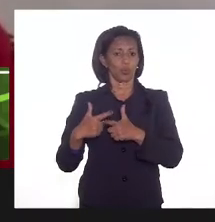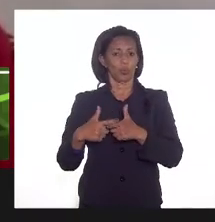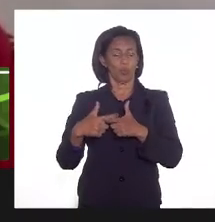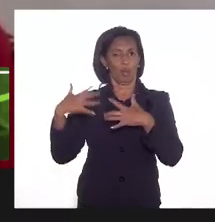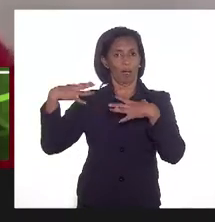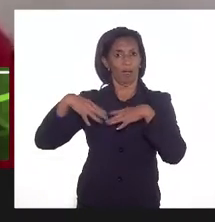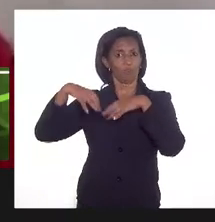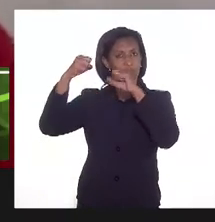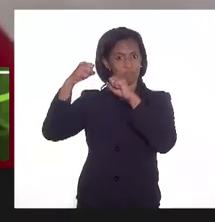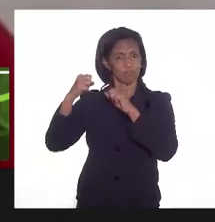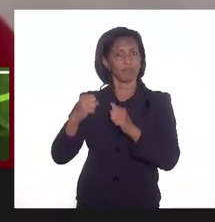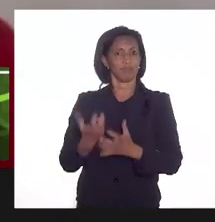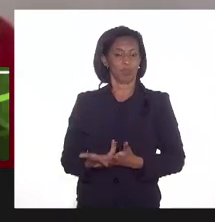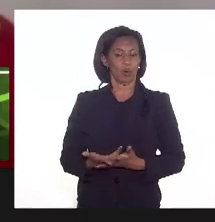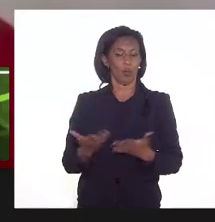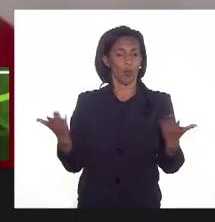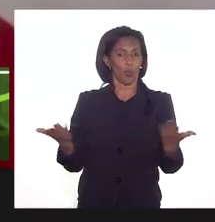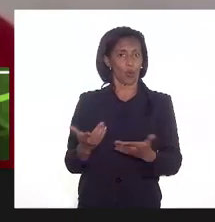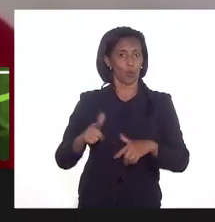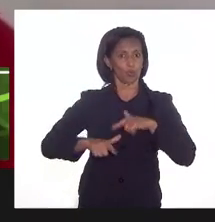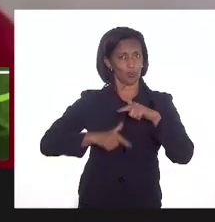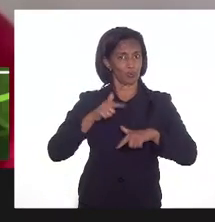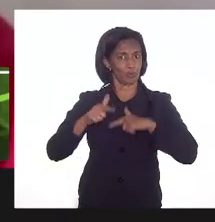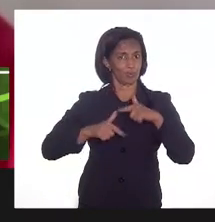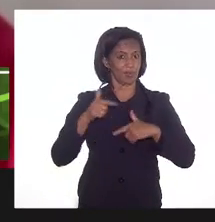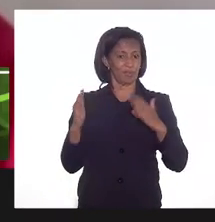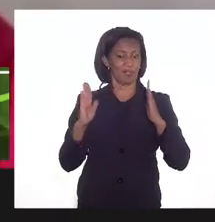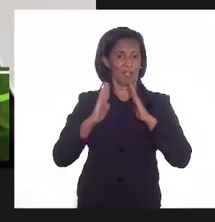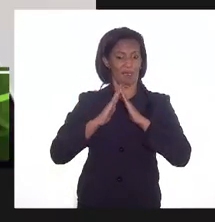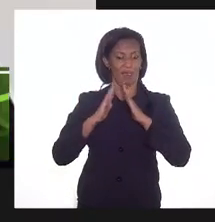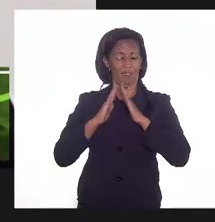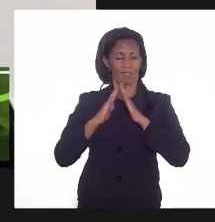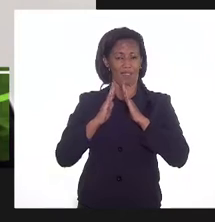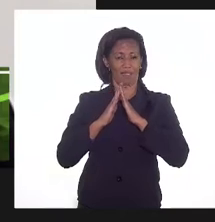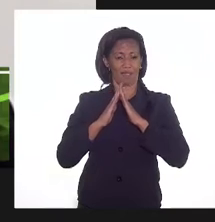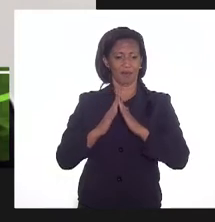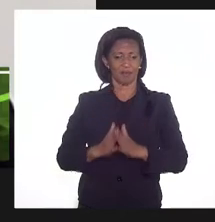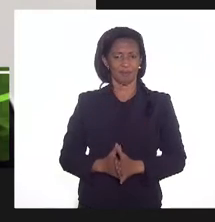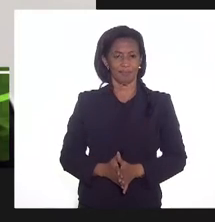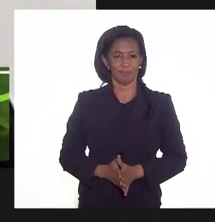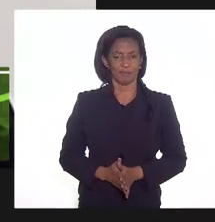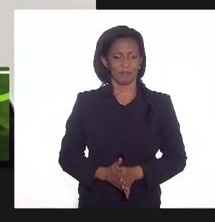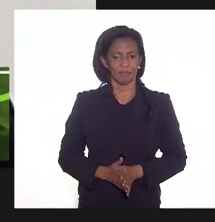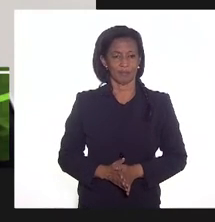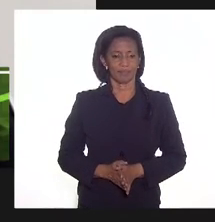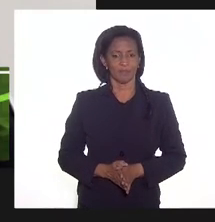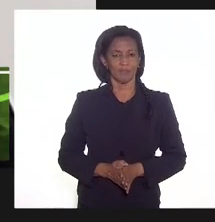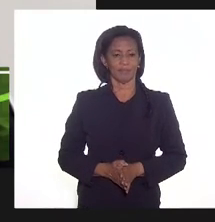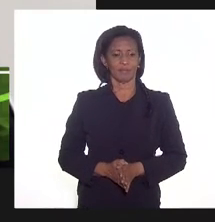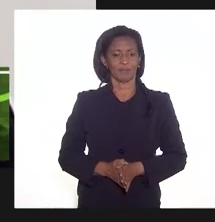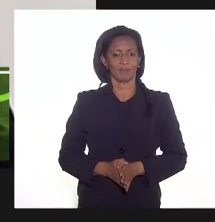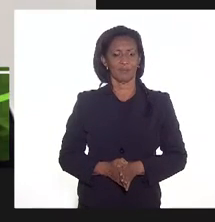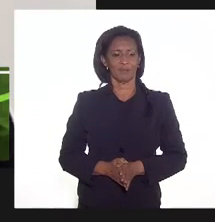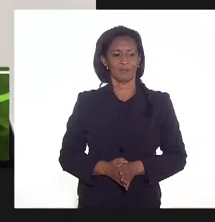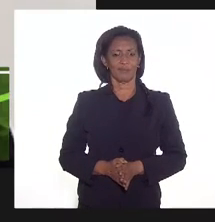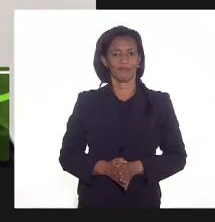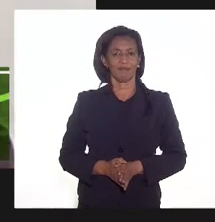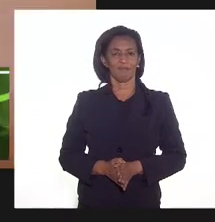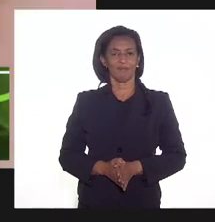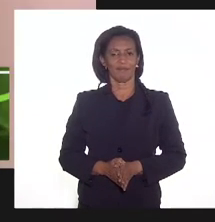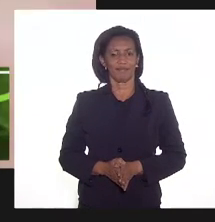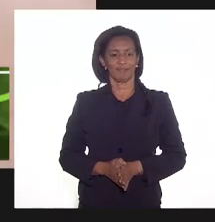essa queda de luz hoje eu estou trabalhando de caso que possibilitou permanecer aqui para ter problemas de queda de luz